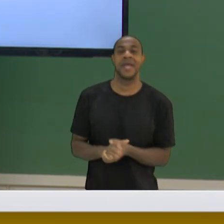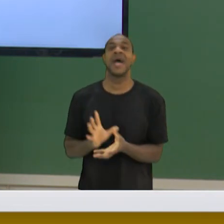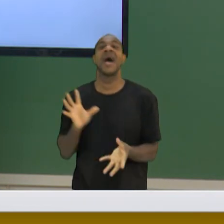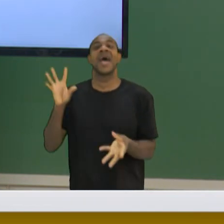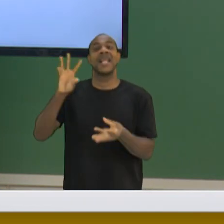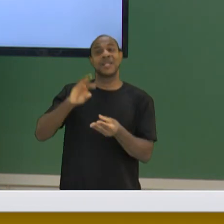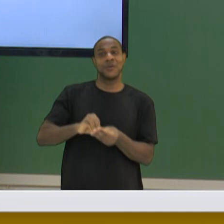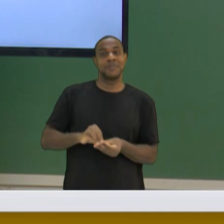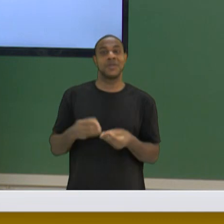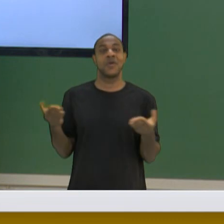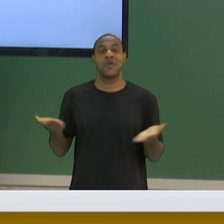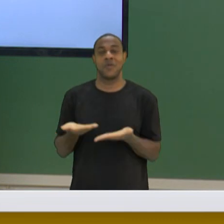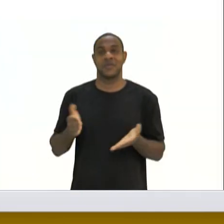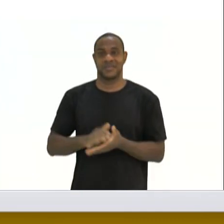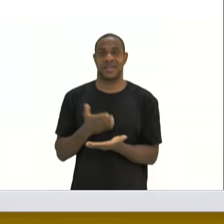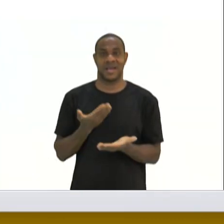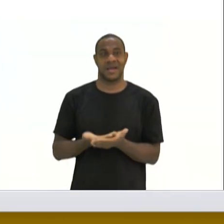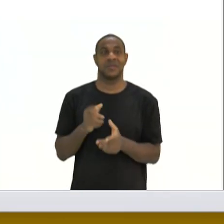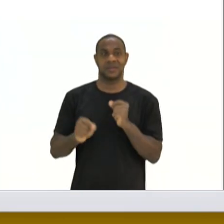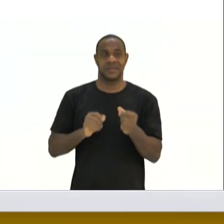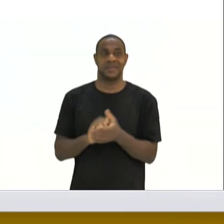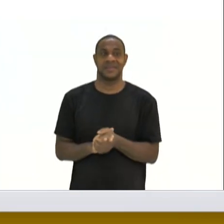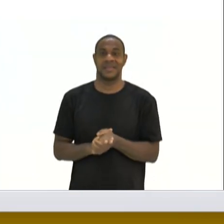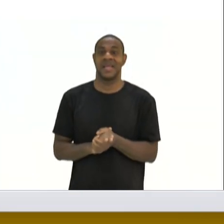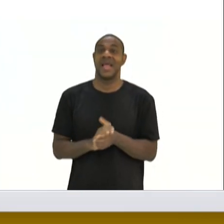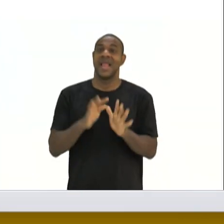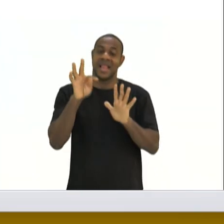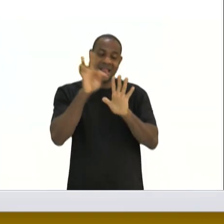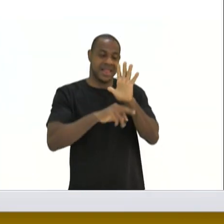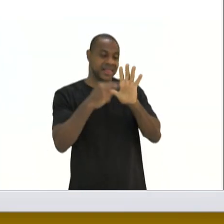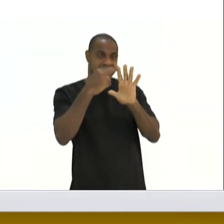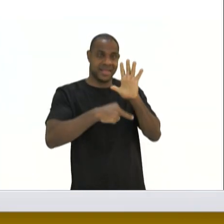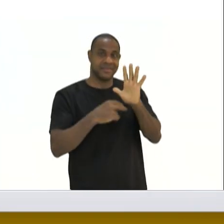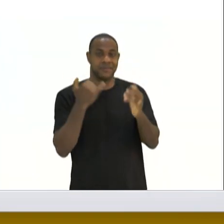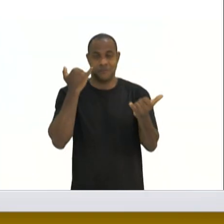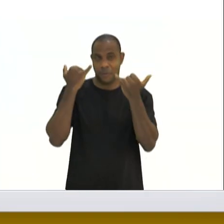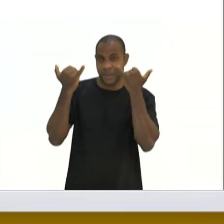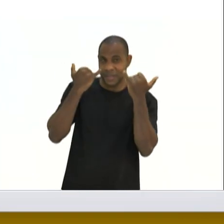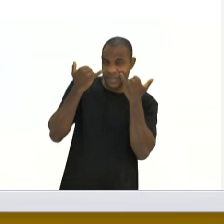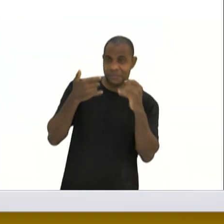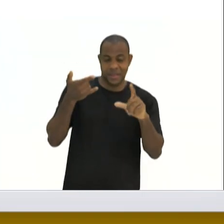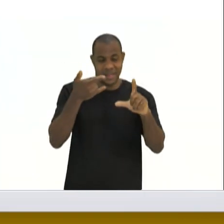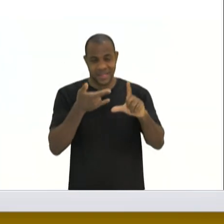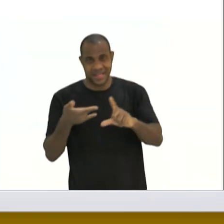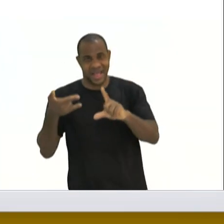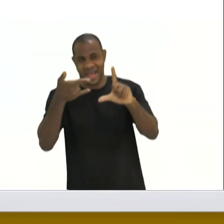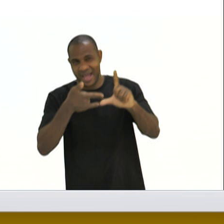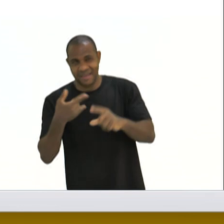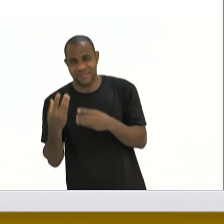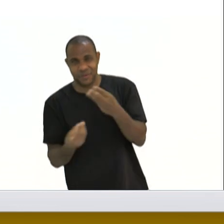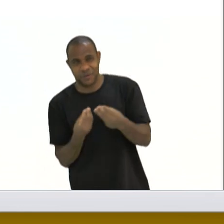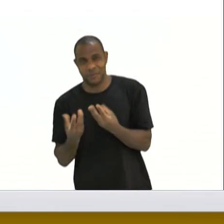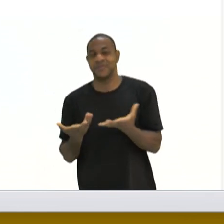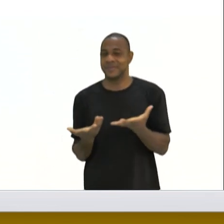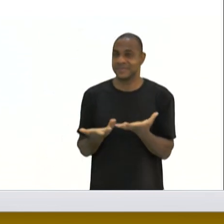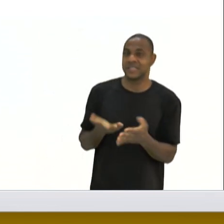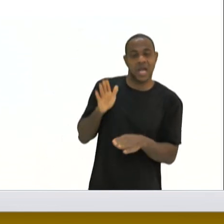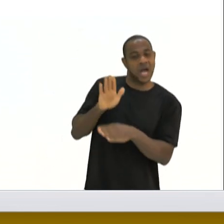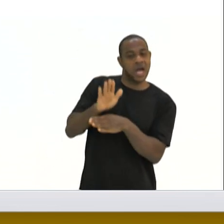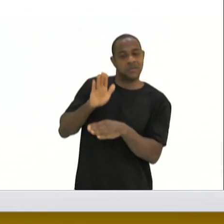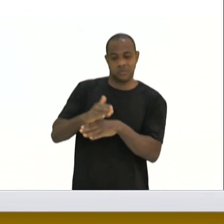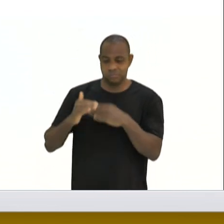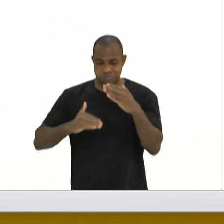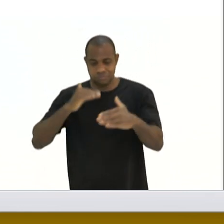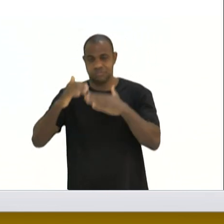Resumindo a nossa aulinha de hoje lemos os textos informativos sobre as lives como esse recurso proporcionar